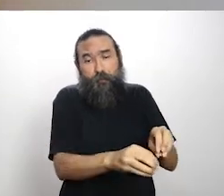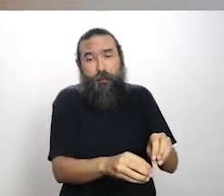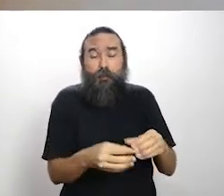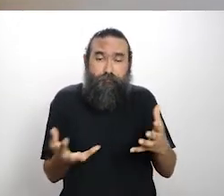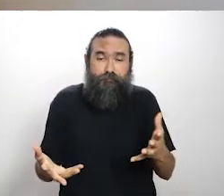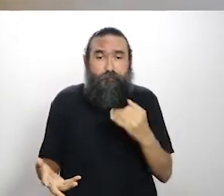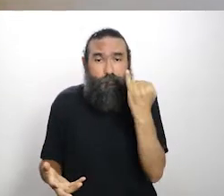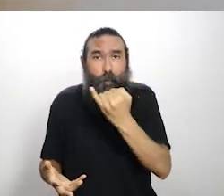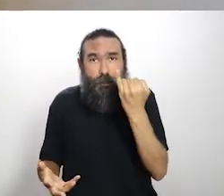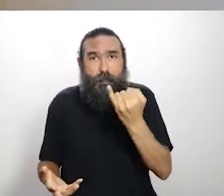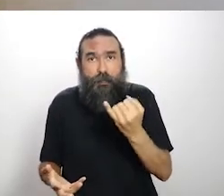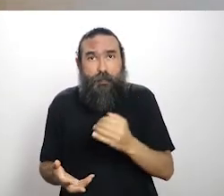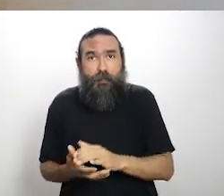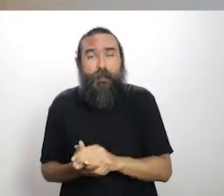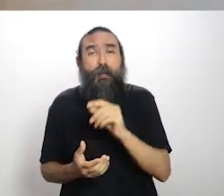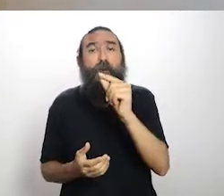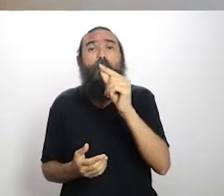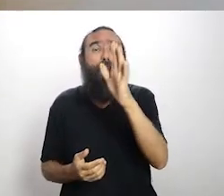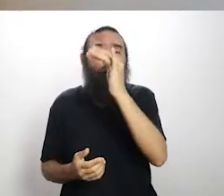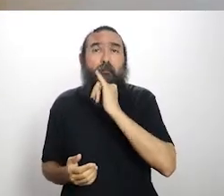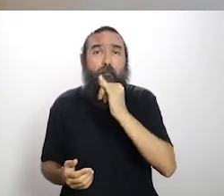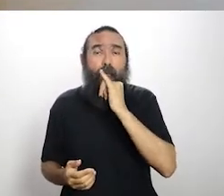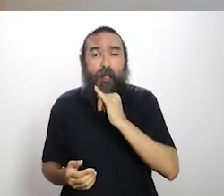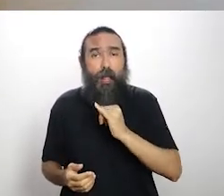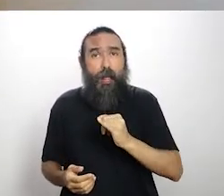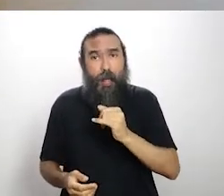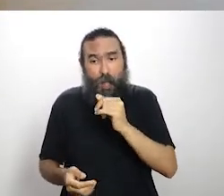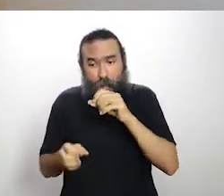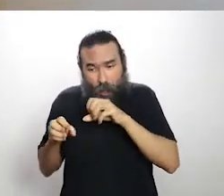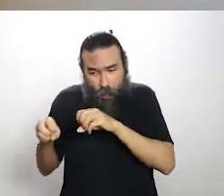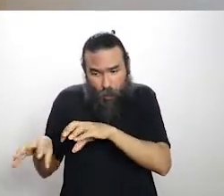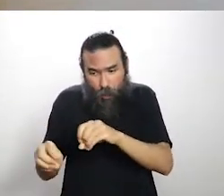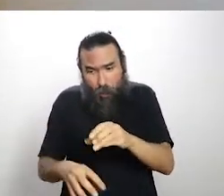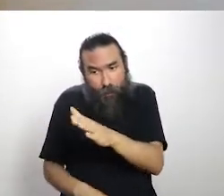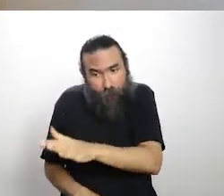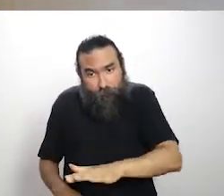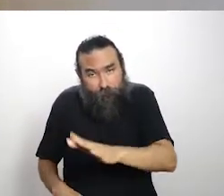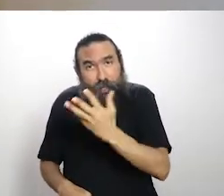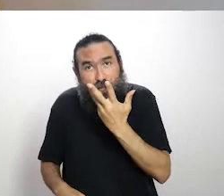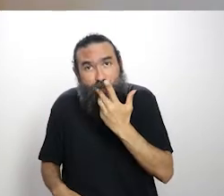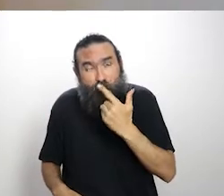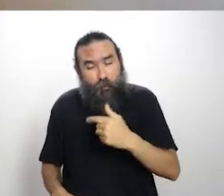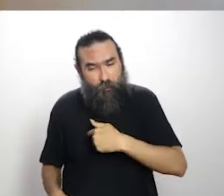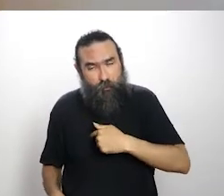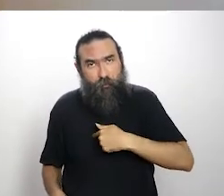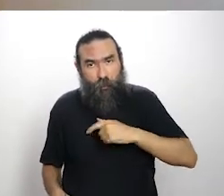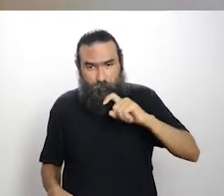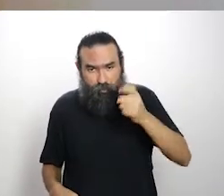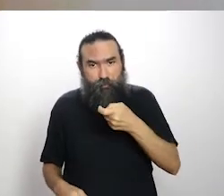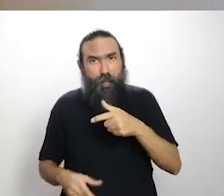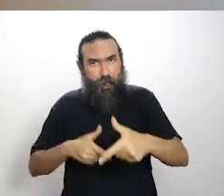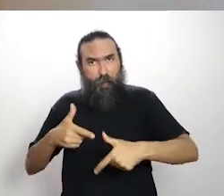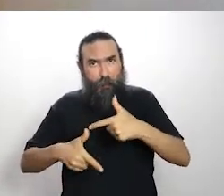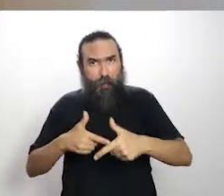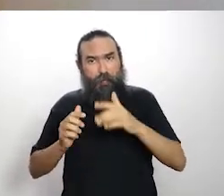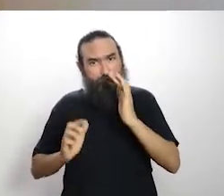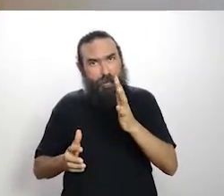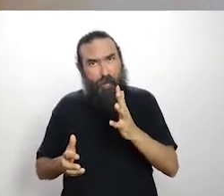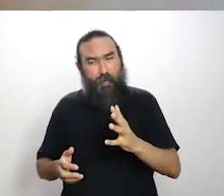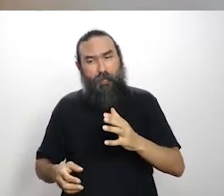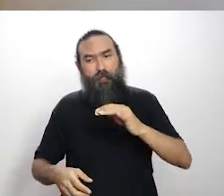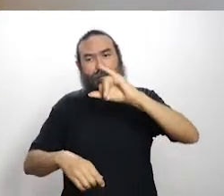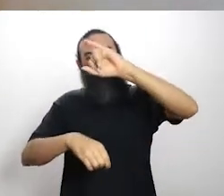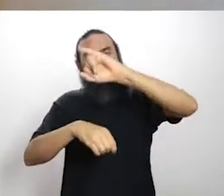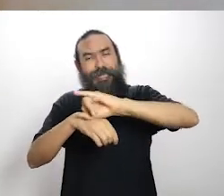poder, como eu estava na educação infantil, né? Educação infantil, que eu trabalhei nesses três centros de educação e